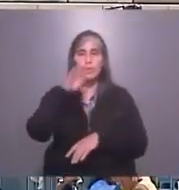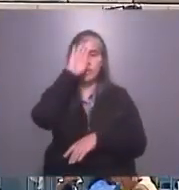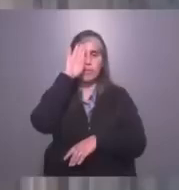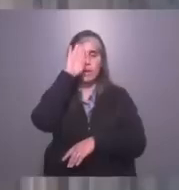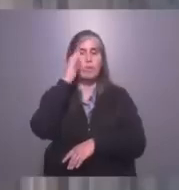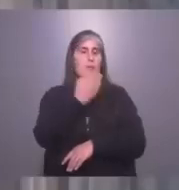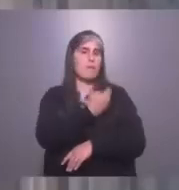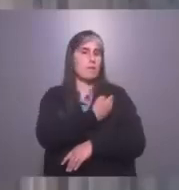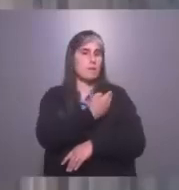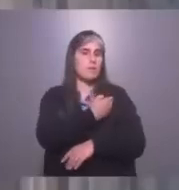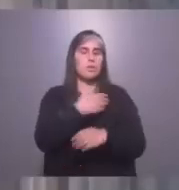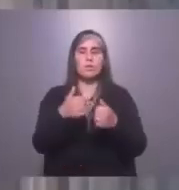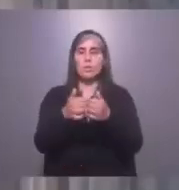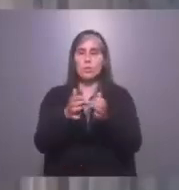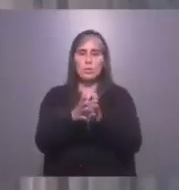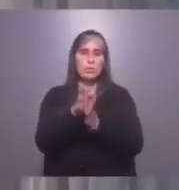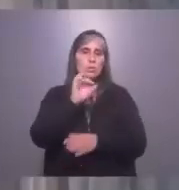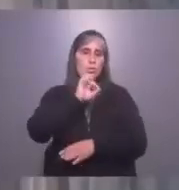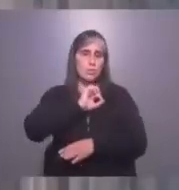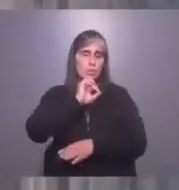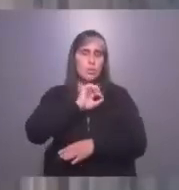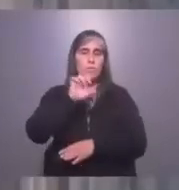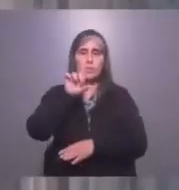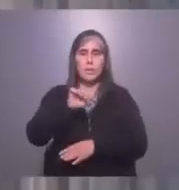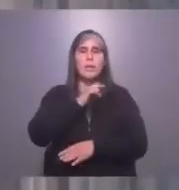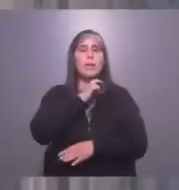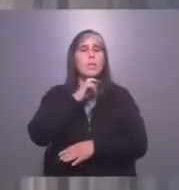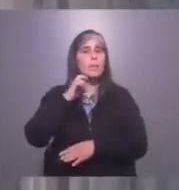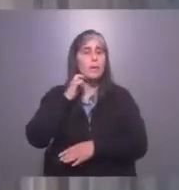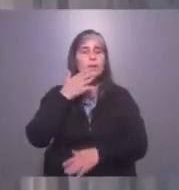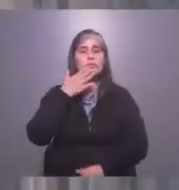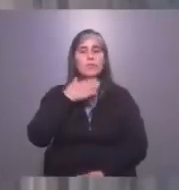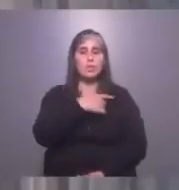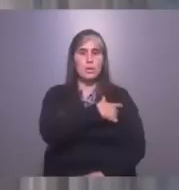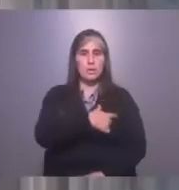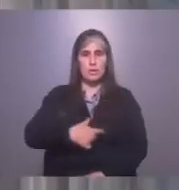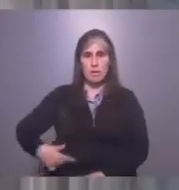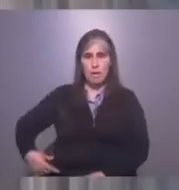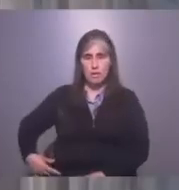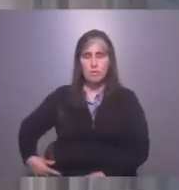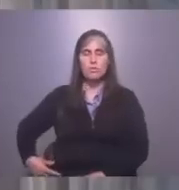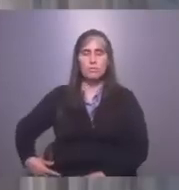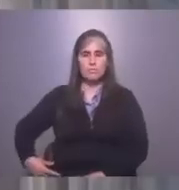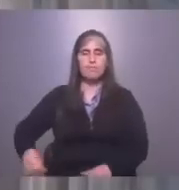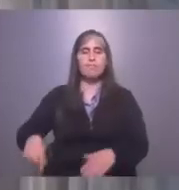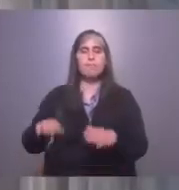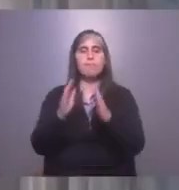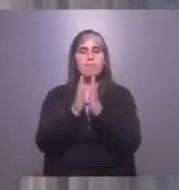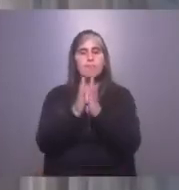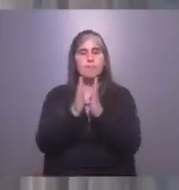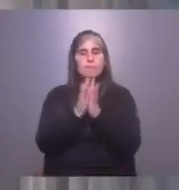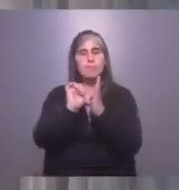Francisco e por todos os bispos, presbíteros e diáconos, para que celebrem os mistérios de Jesus